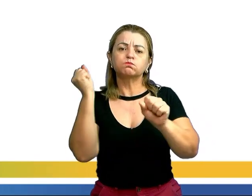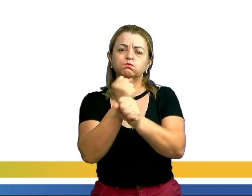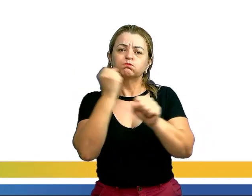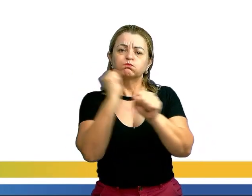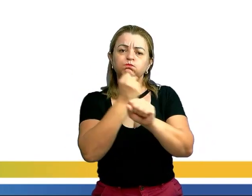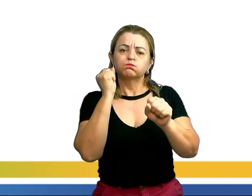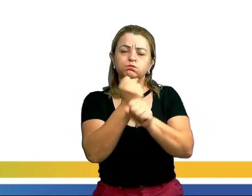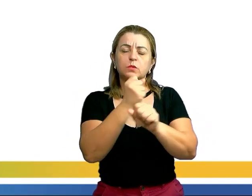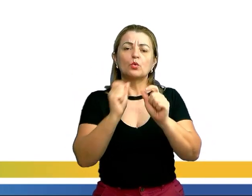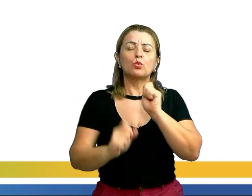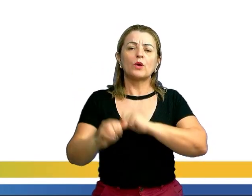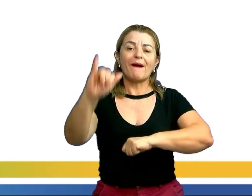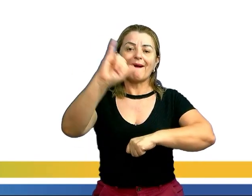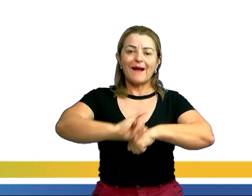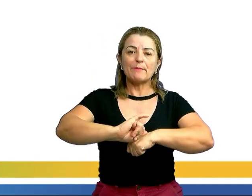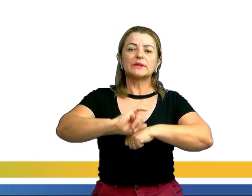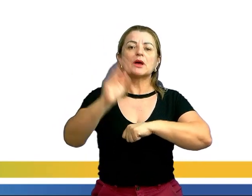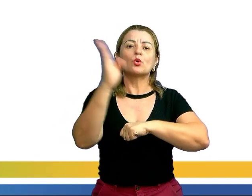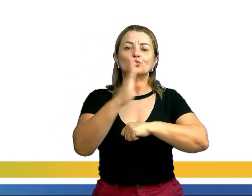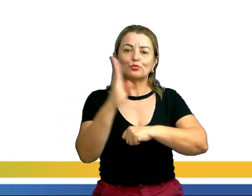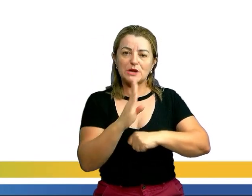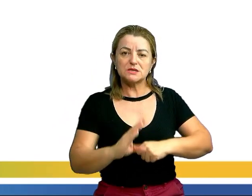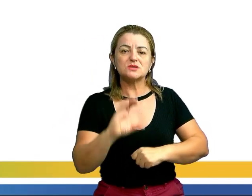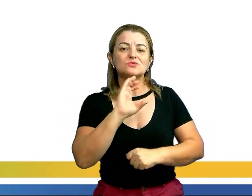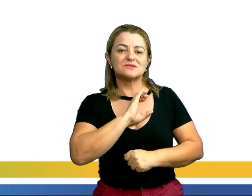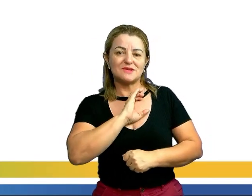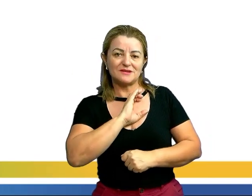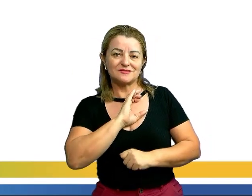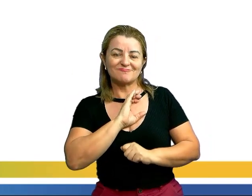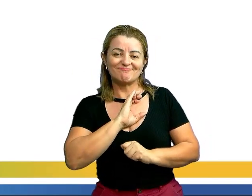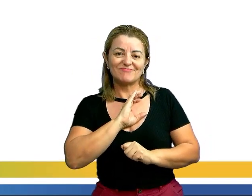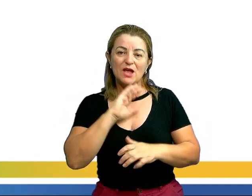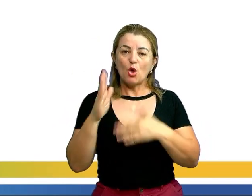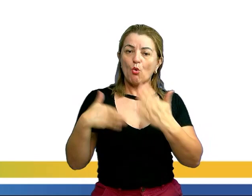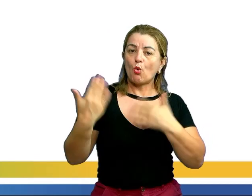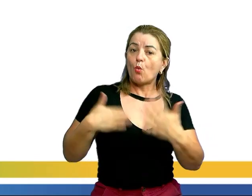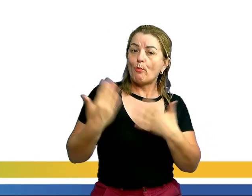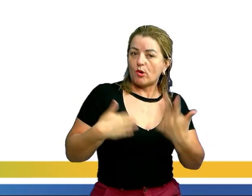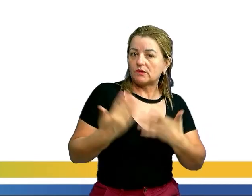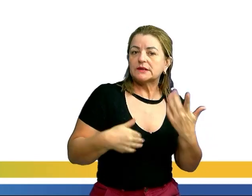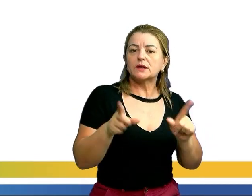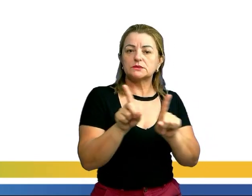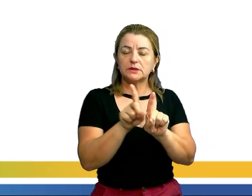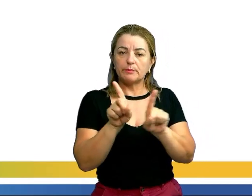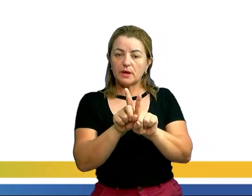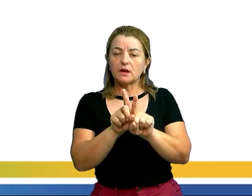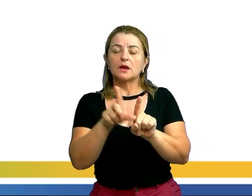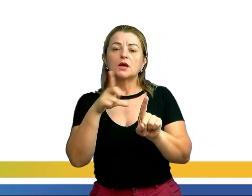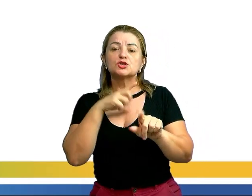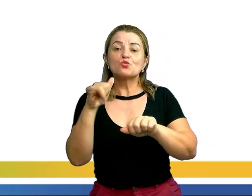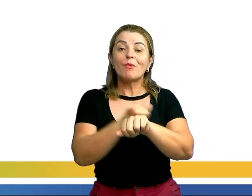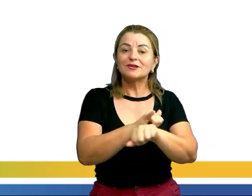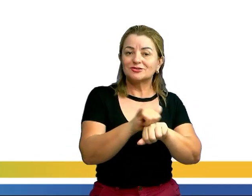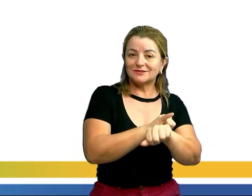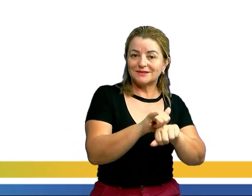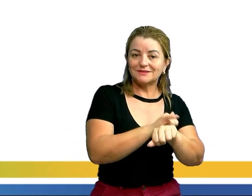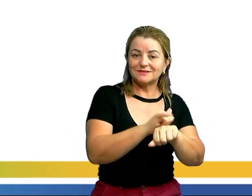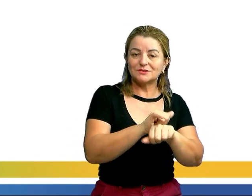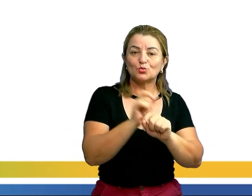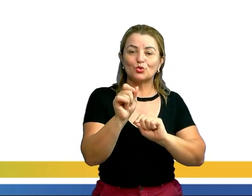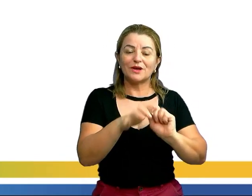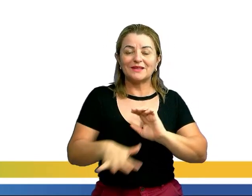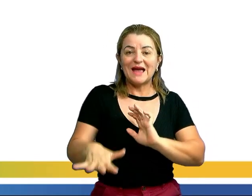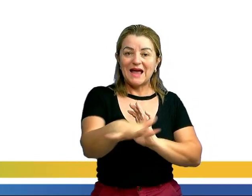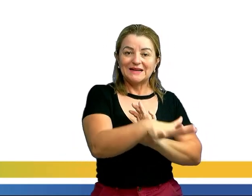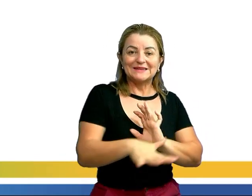essa capital do Brasil, né, essa cidade. E com esse processo também havia uma estratégia de